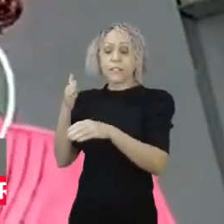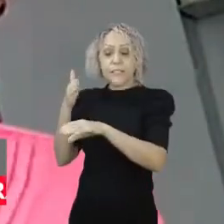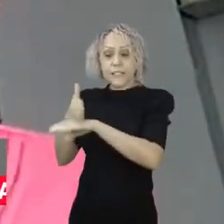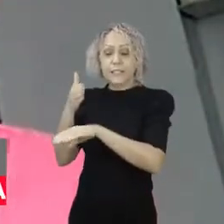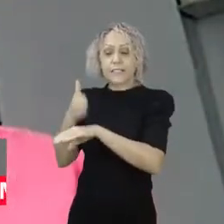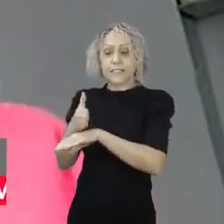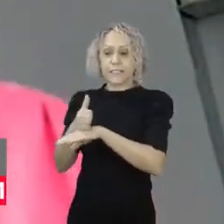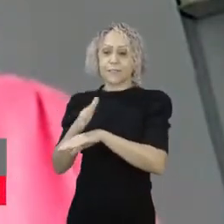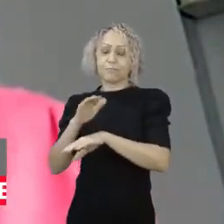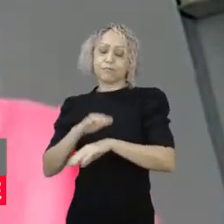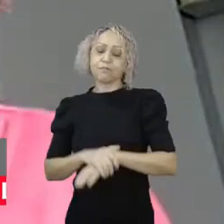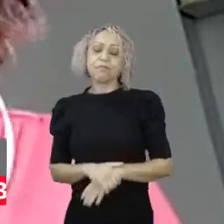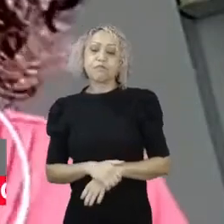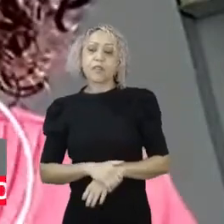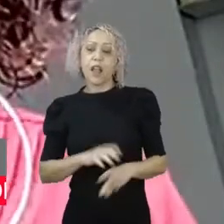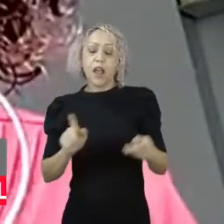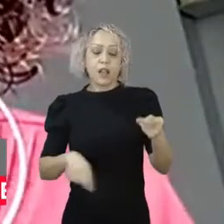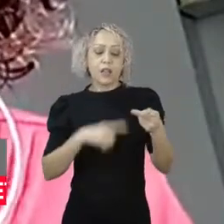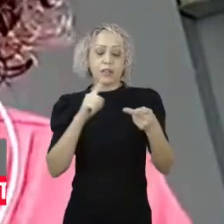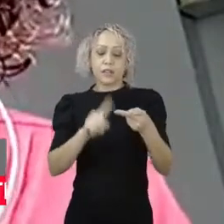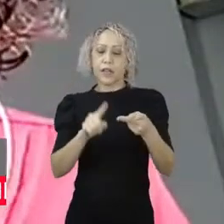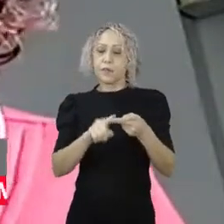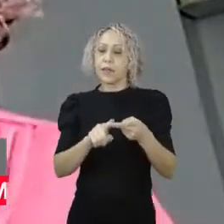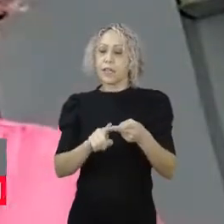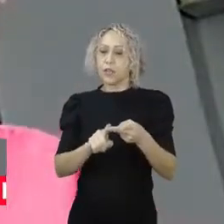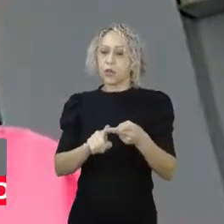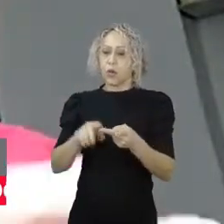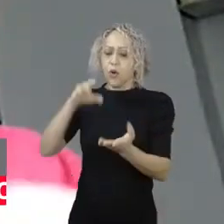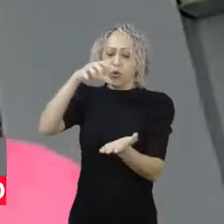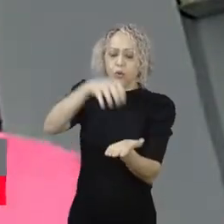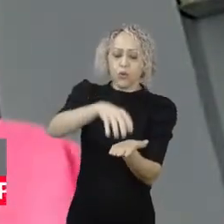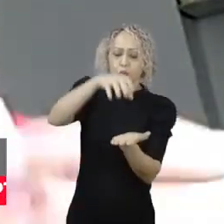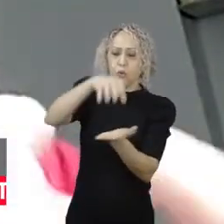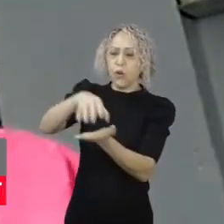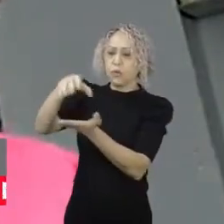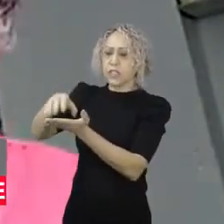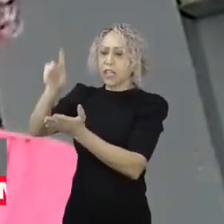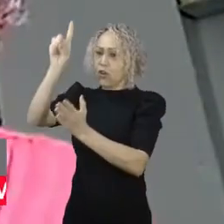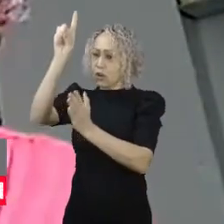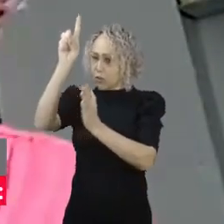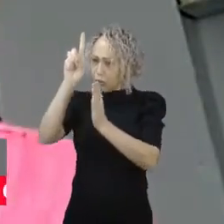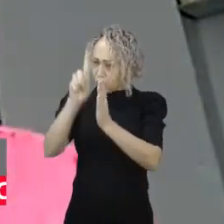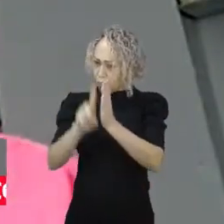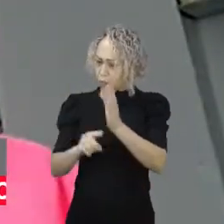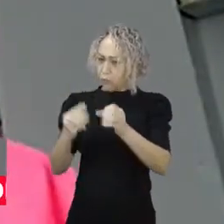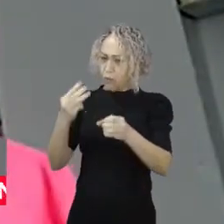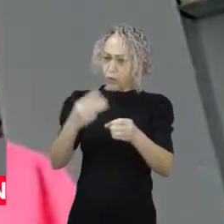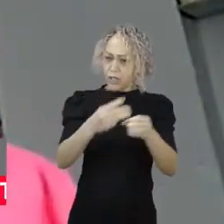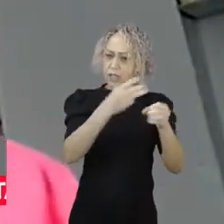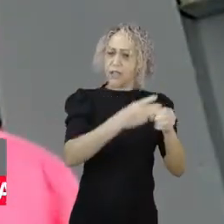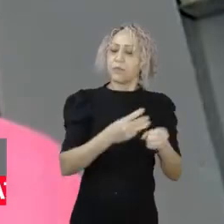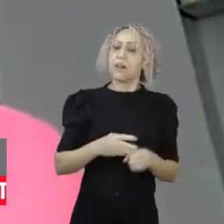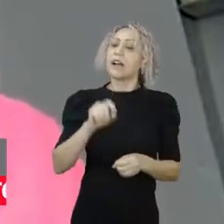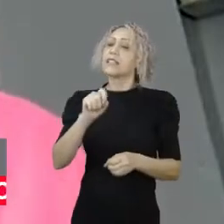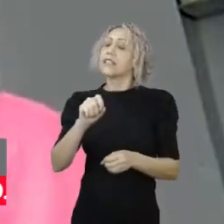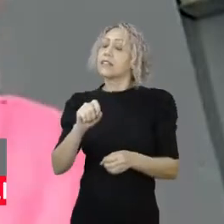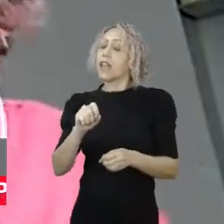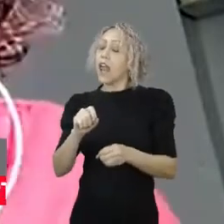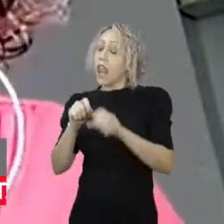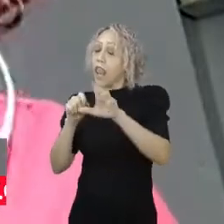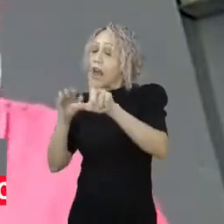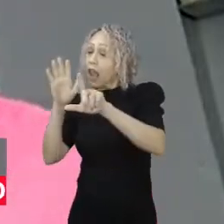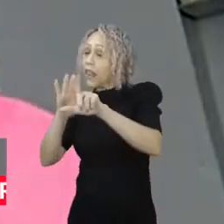segunda forma também, os próprios diretórios municipais, eles têm também através da área PT